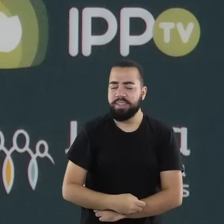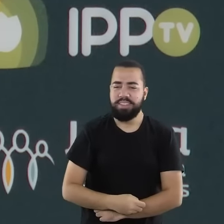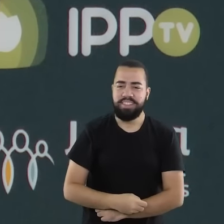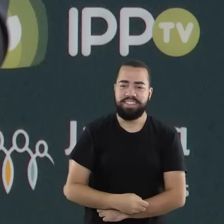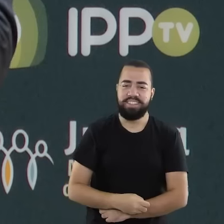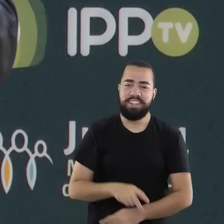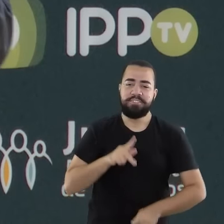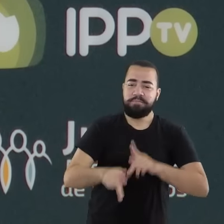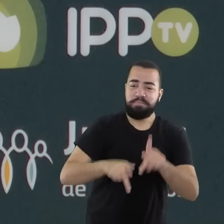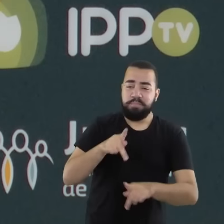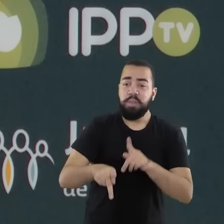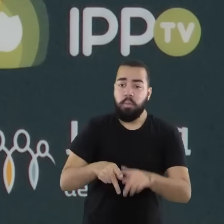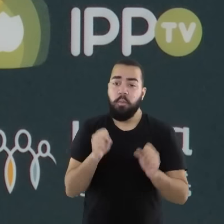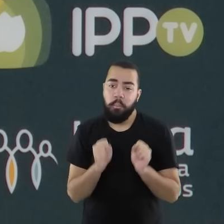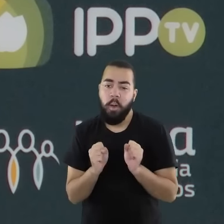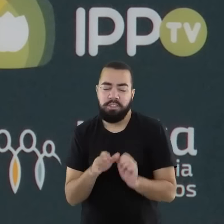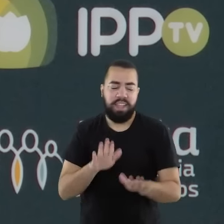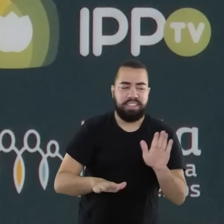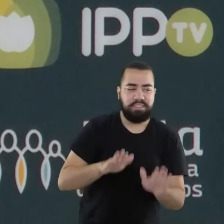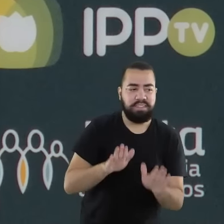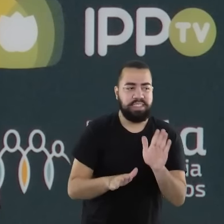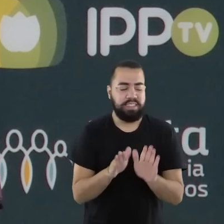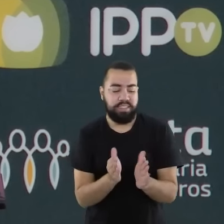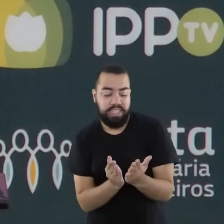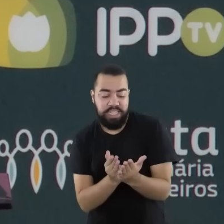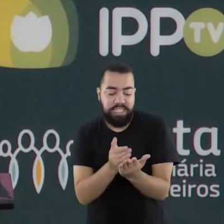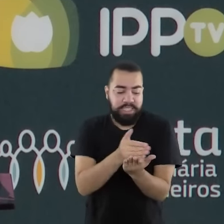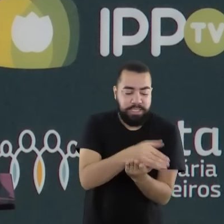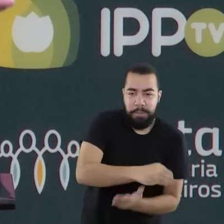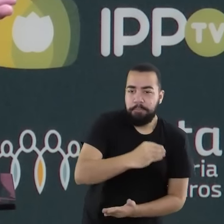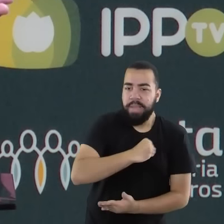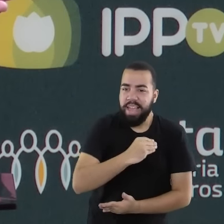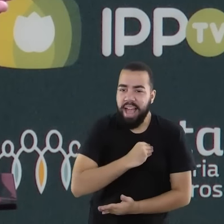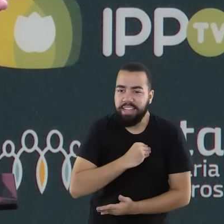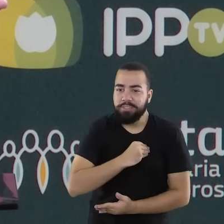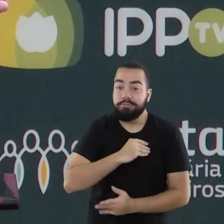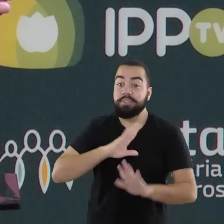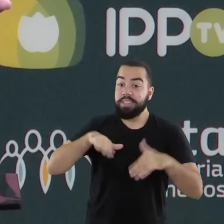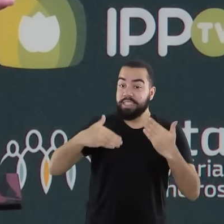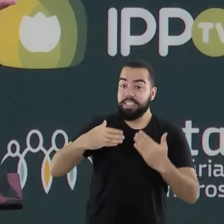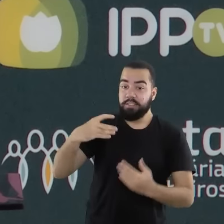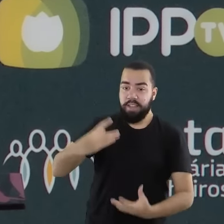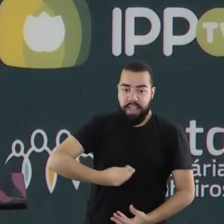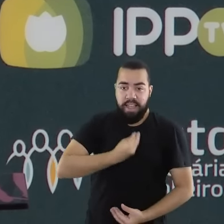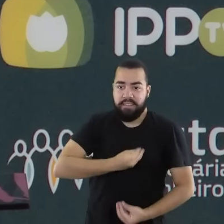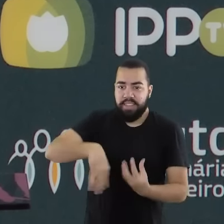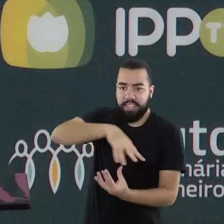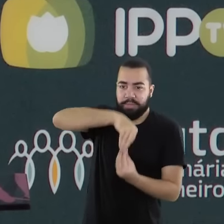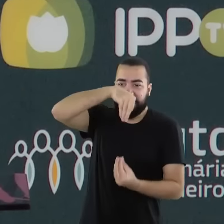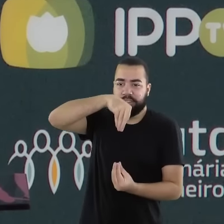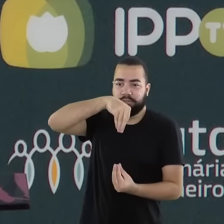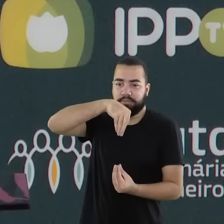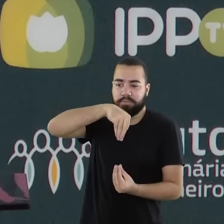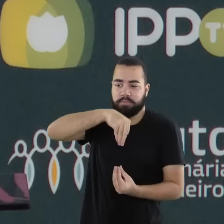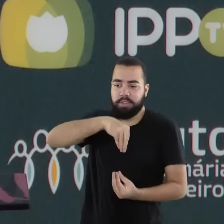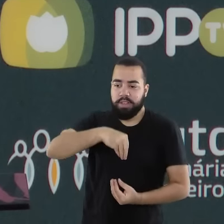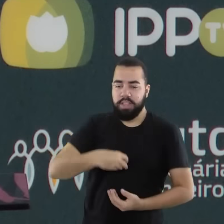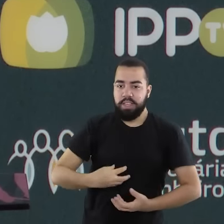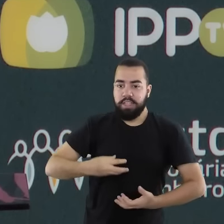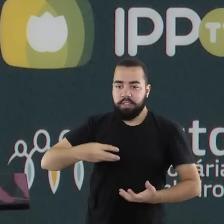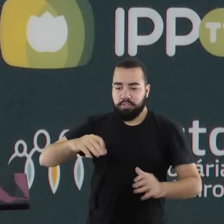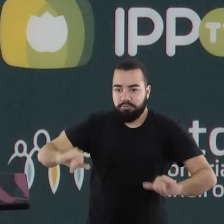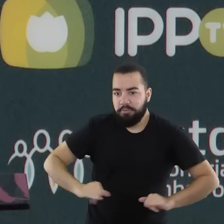E esse povo pode cair e sofrer de enfermidades espirituais. O povo não acaba.